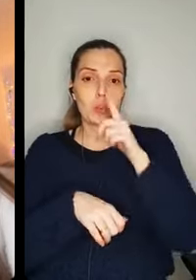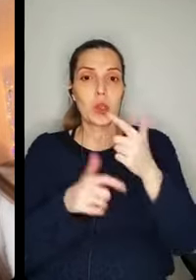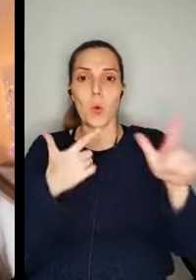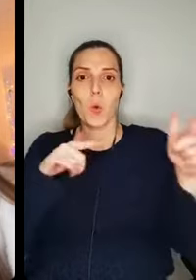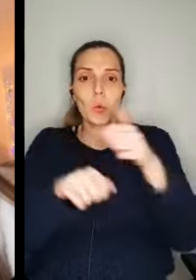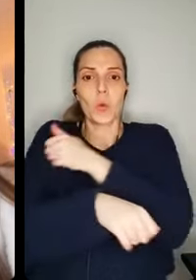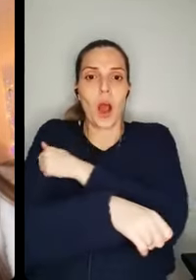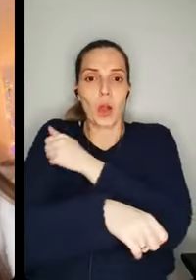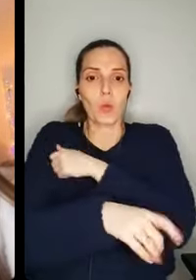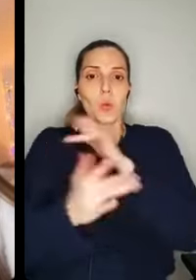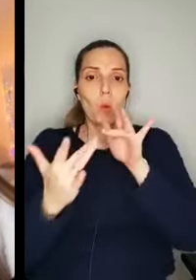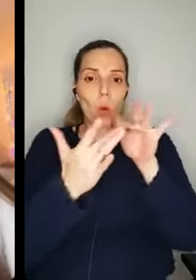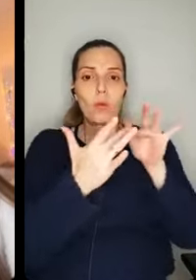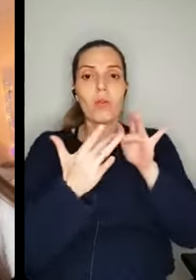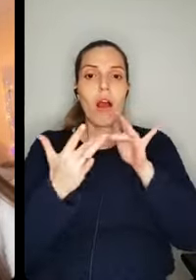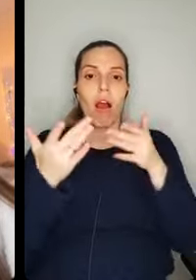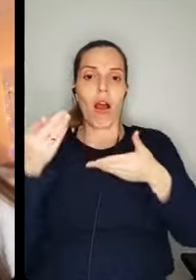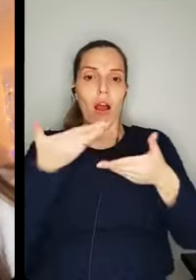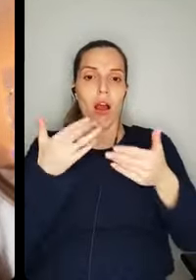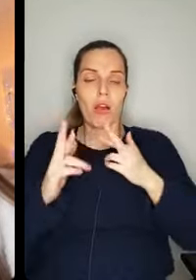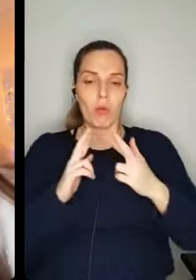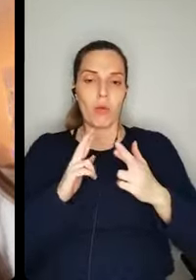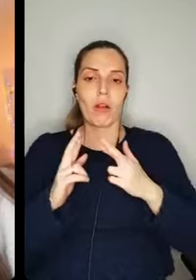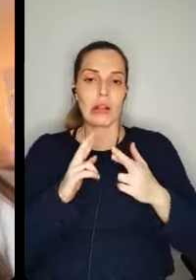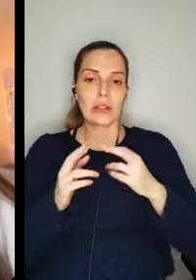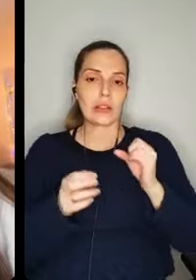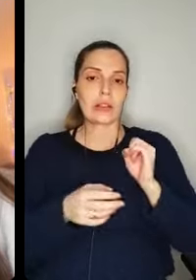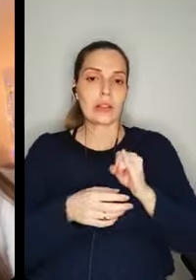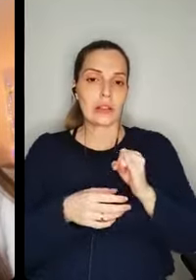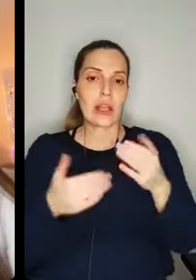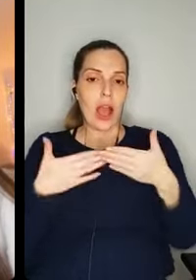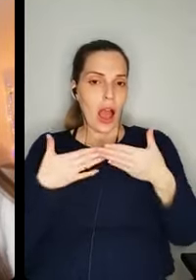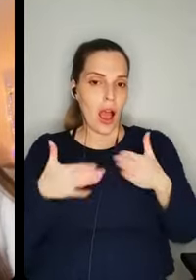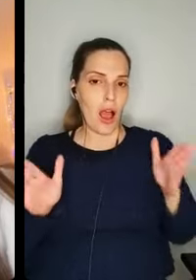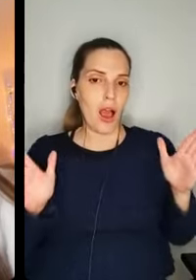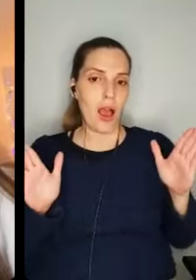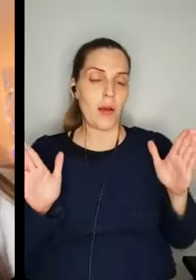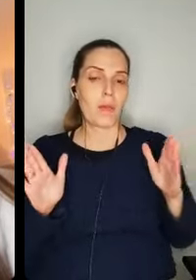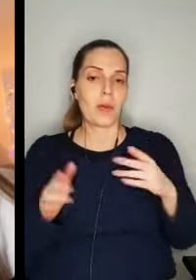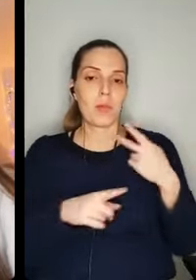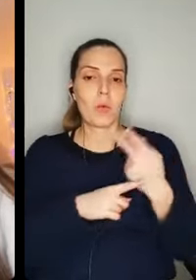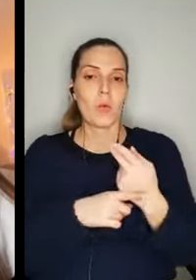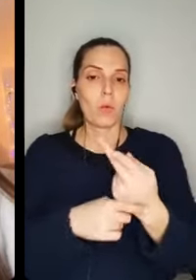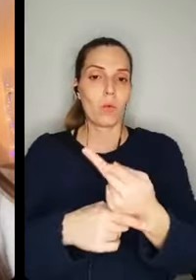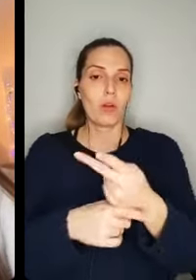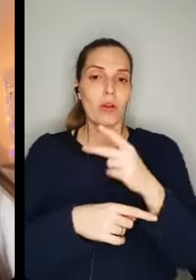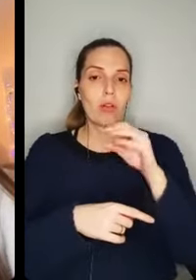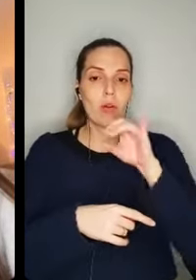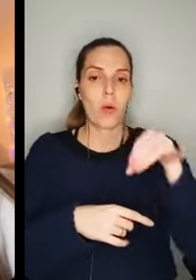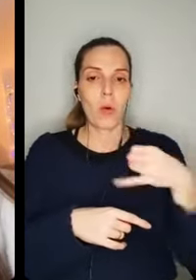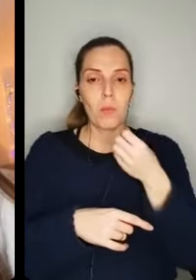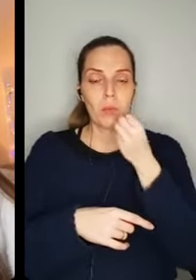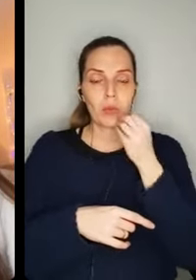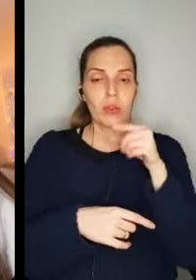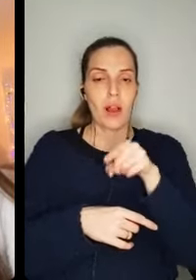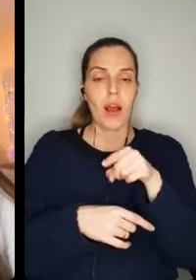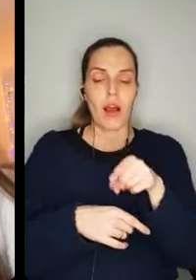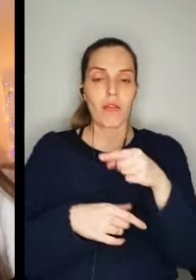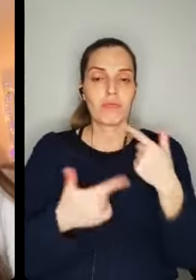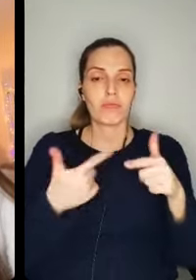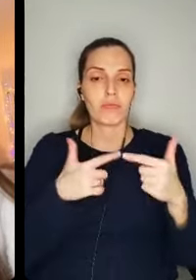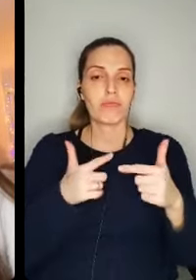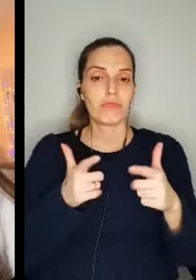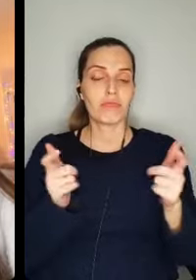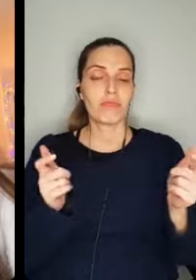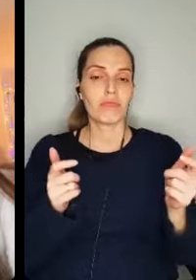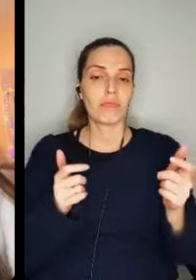extracurriculares, dando a cara a tapa, né, procurando assim, oportunidades de várias possibilidades de atuação, eu acho que acaba tendo